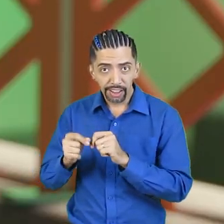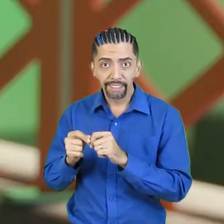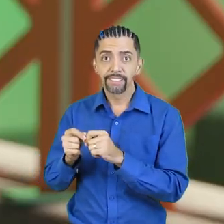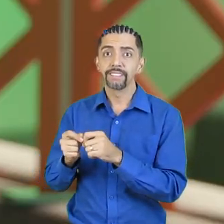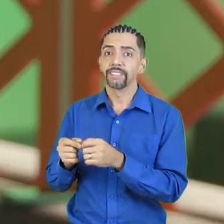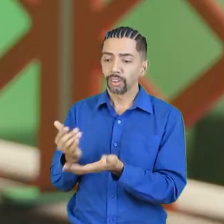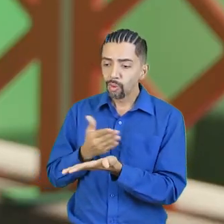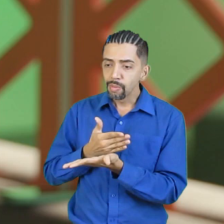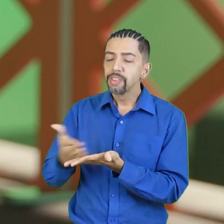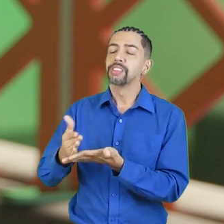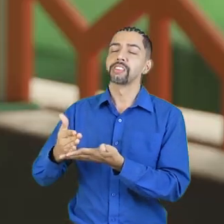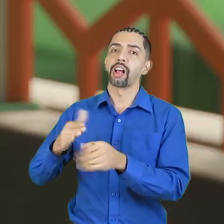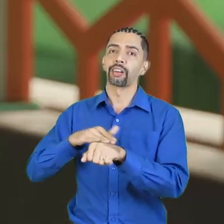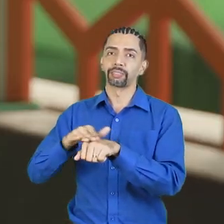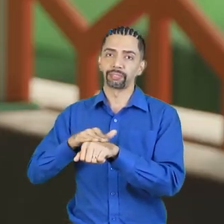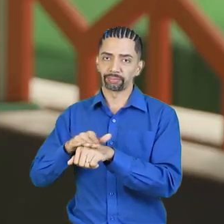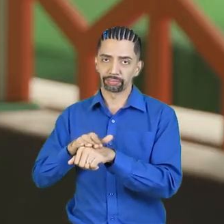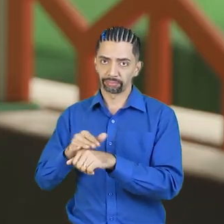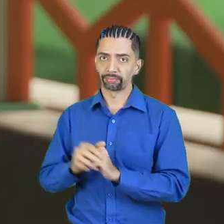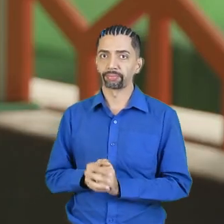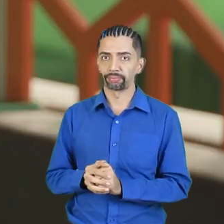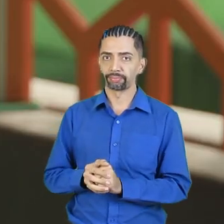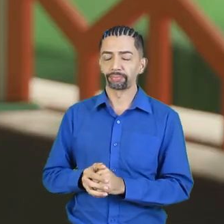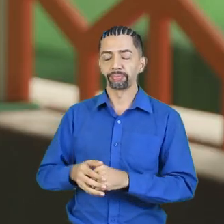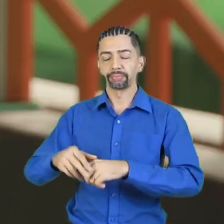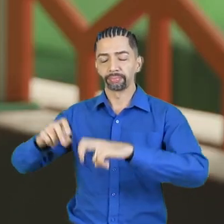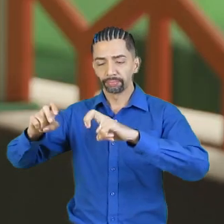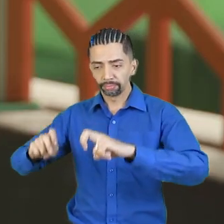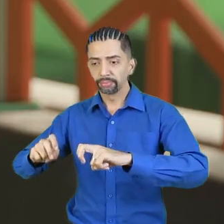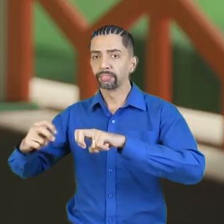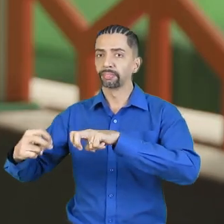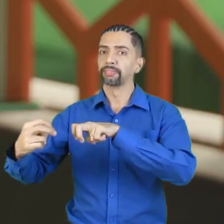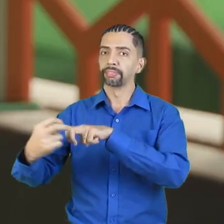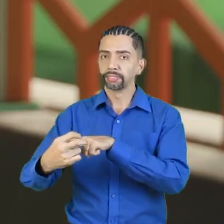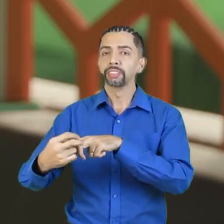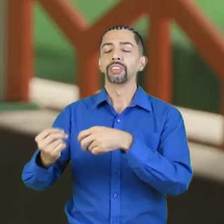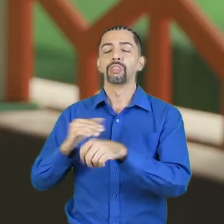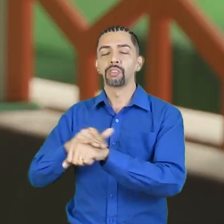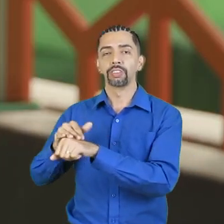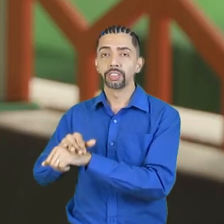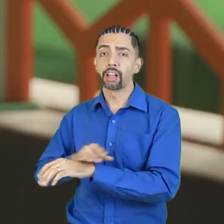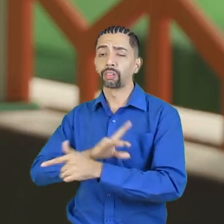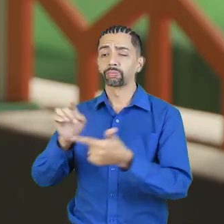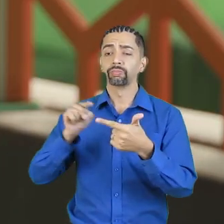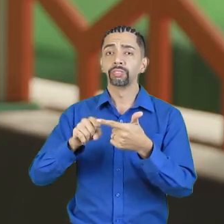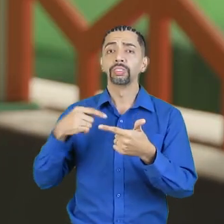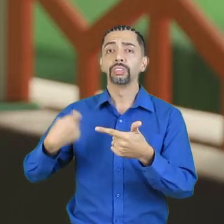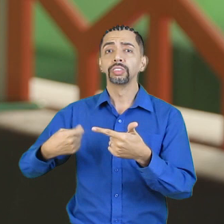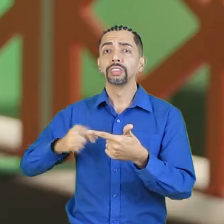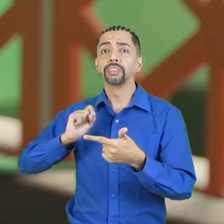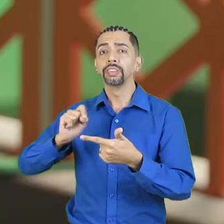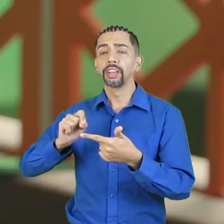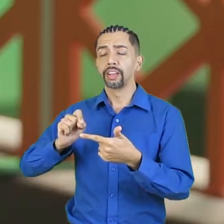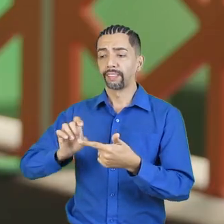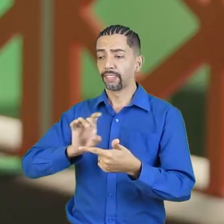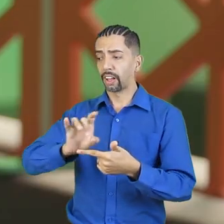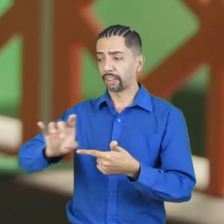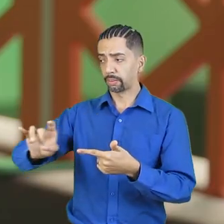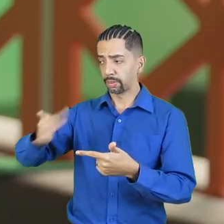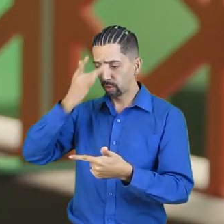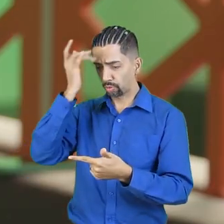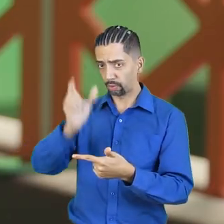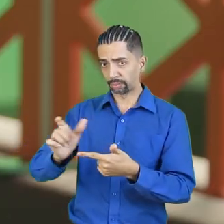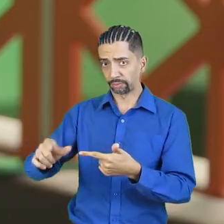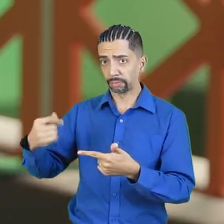início a esse processo. A segunda, será necessário estabelecer os desejos, os sonhos, o propósito